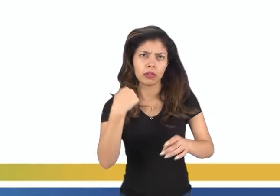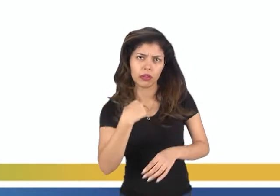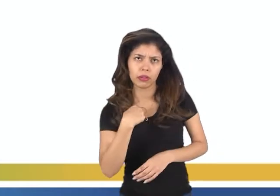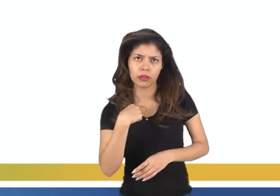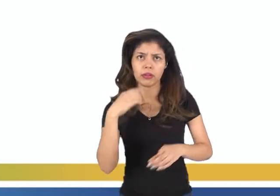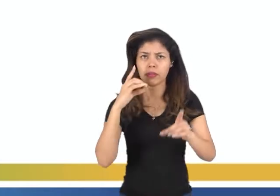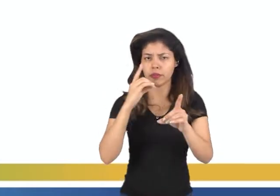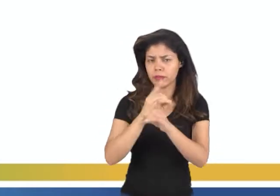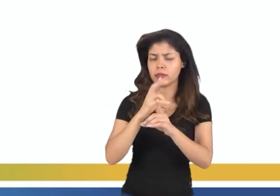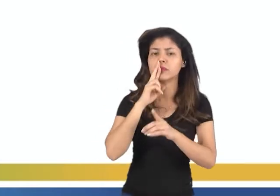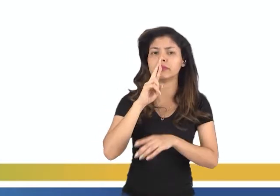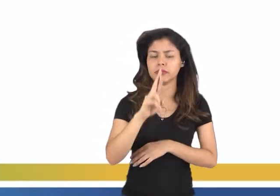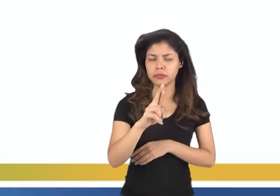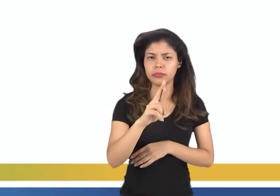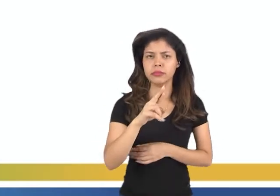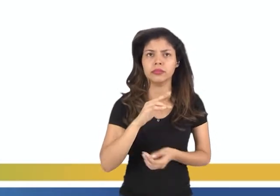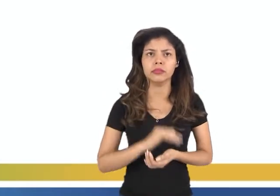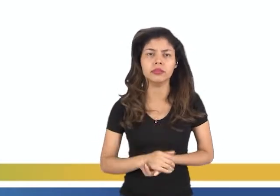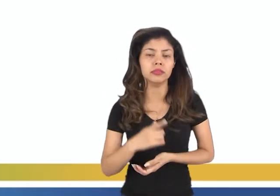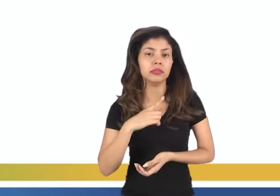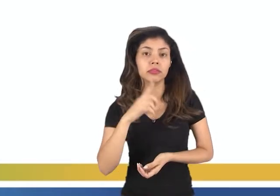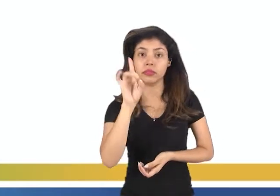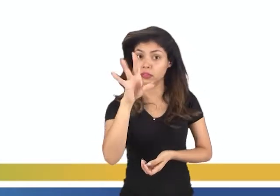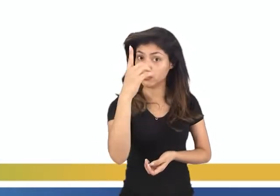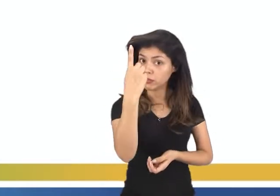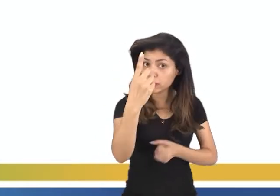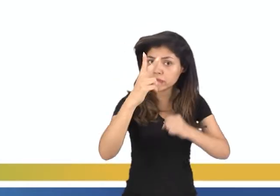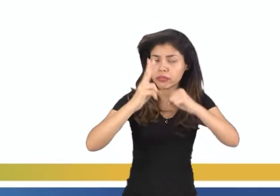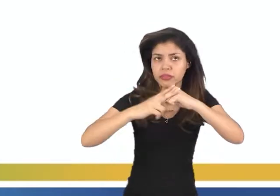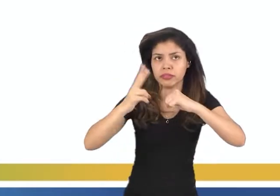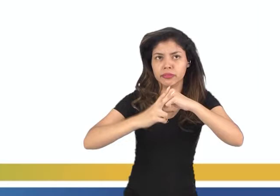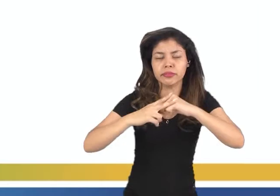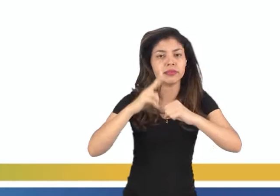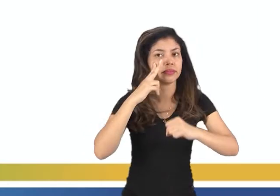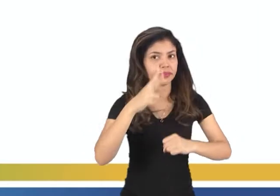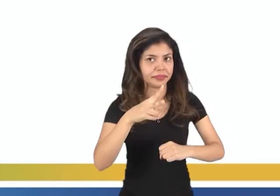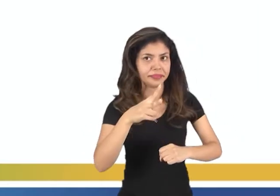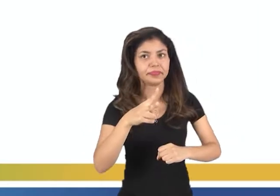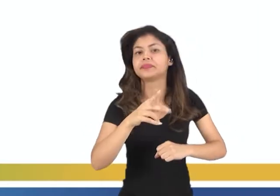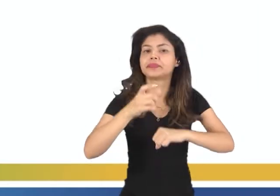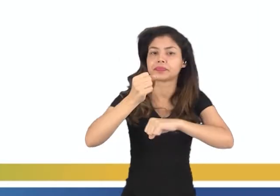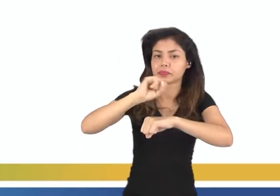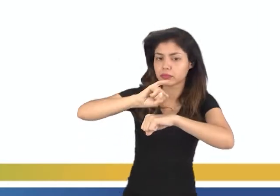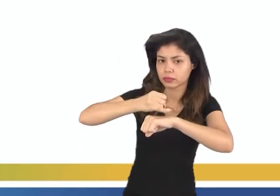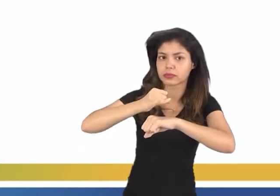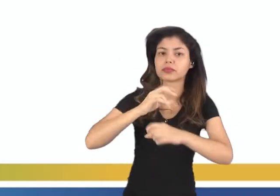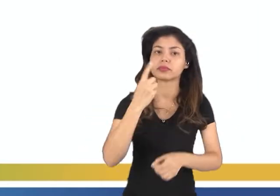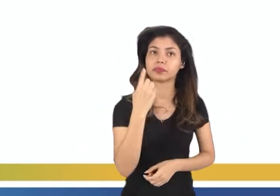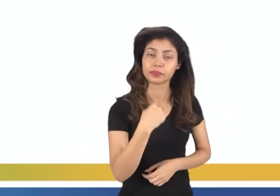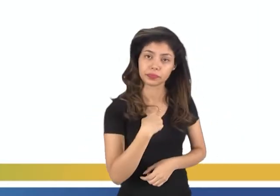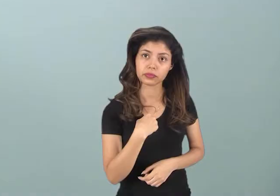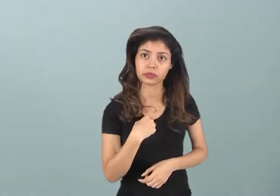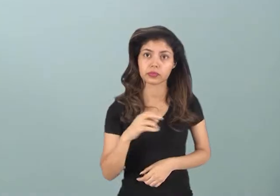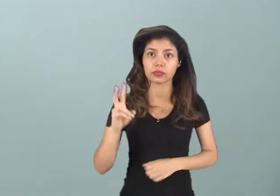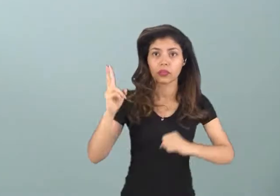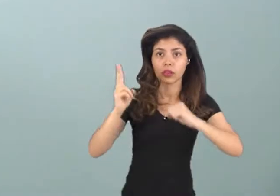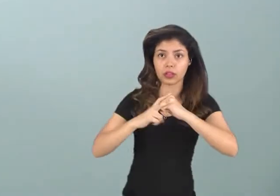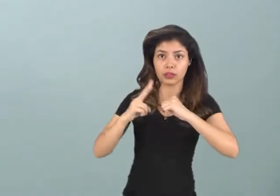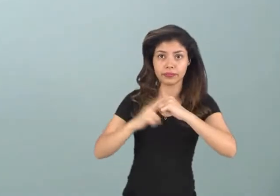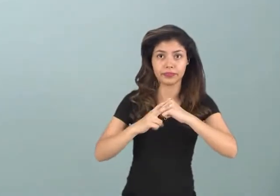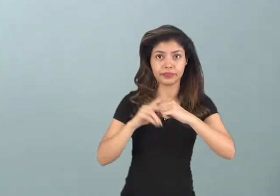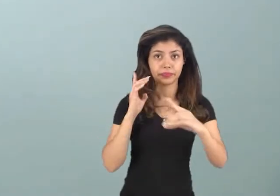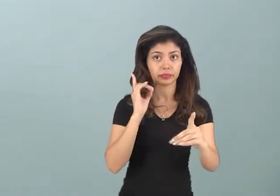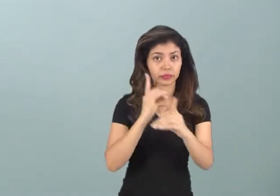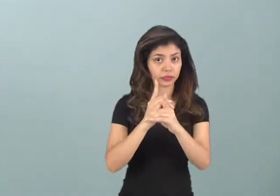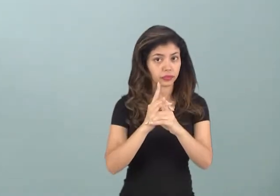descobri a resposta. Ali eu tenho apenas um verbo. Vejam que o sujeito é eu, o verbo é descobrir. Só que quando eu penso no